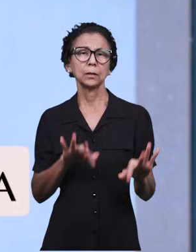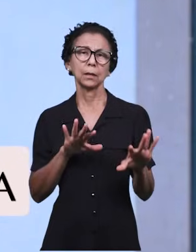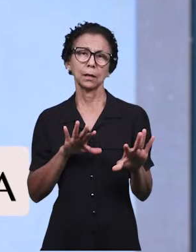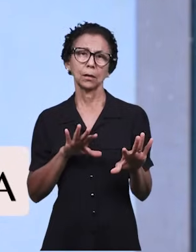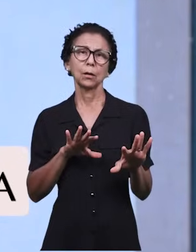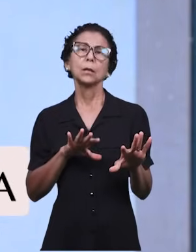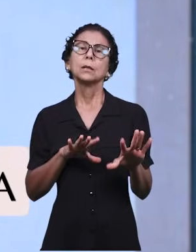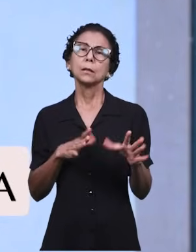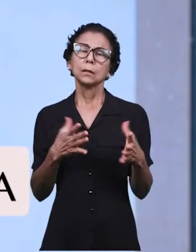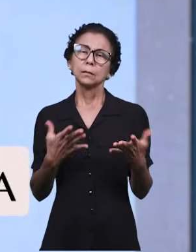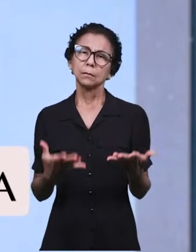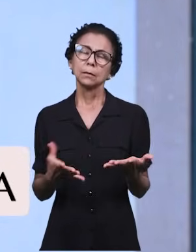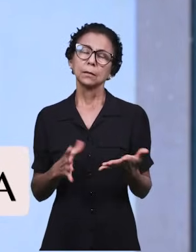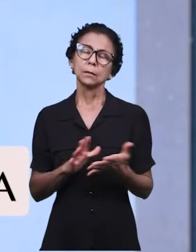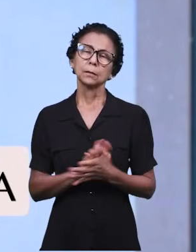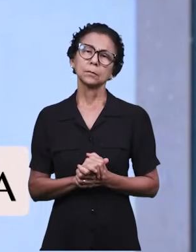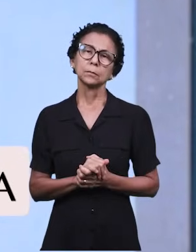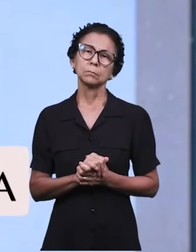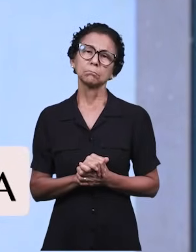E